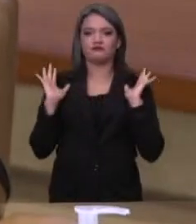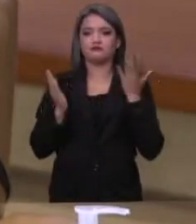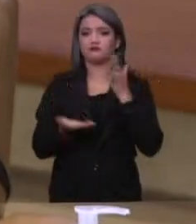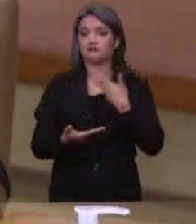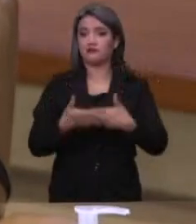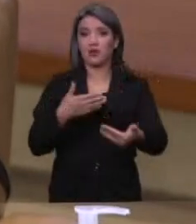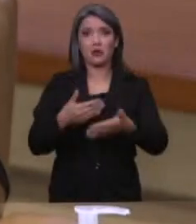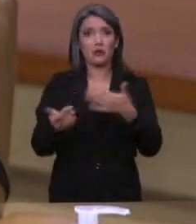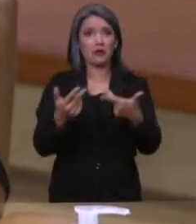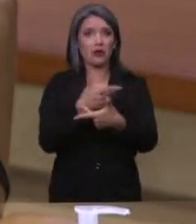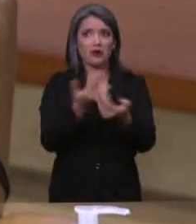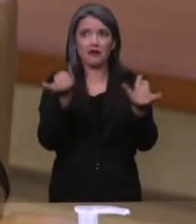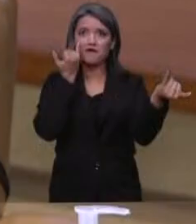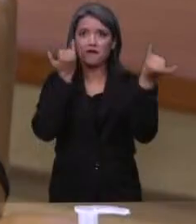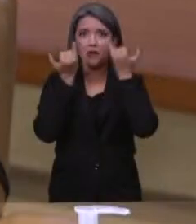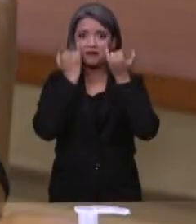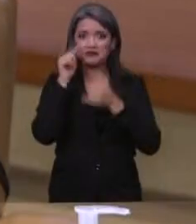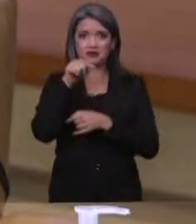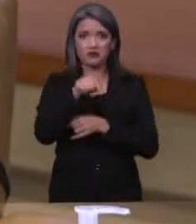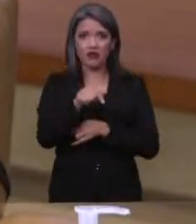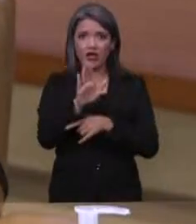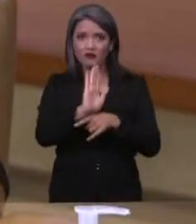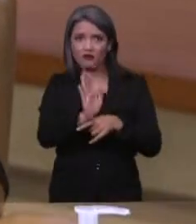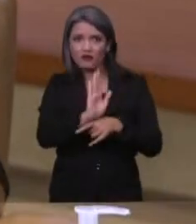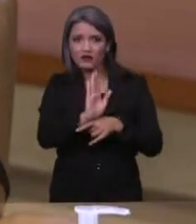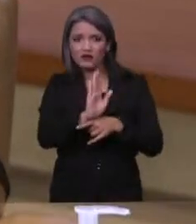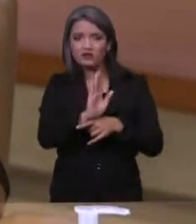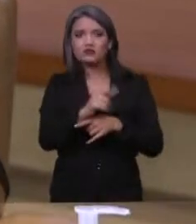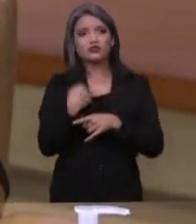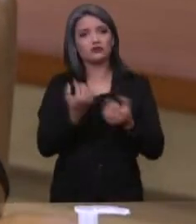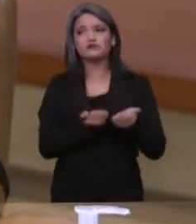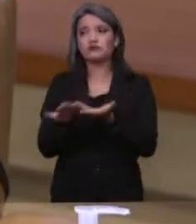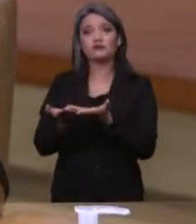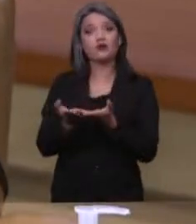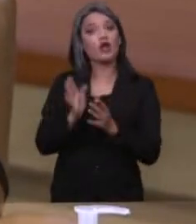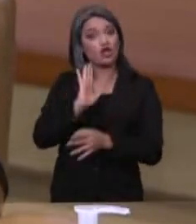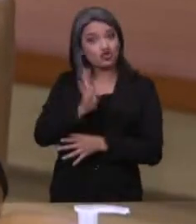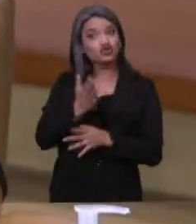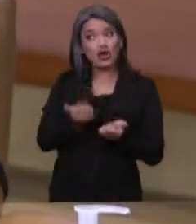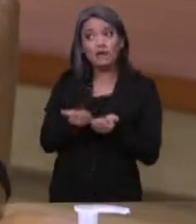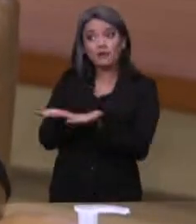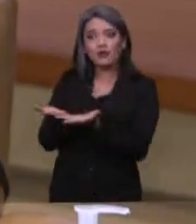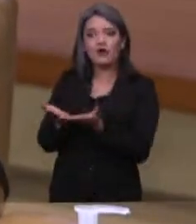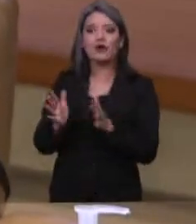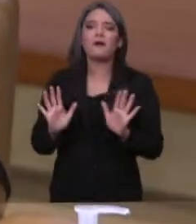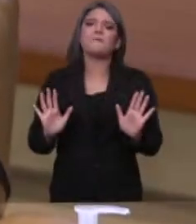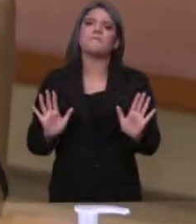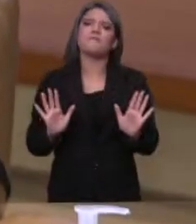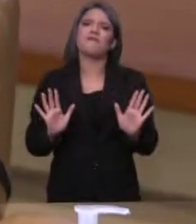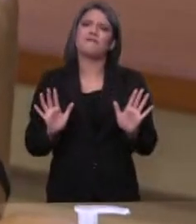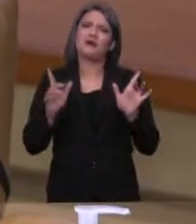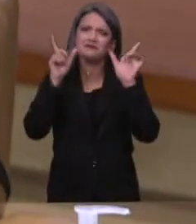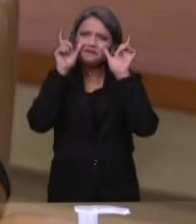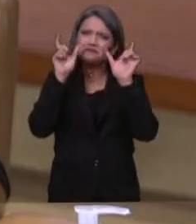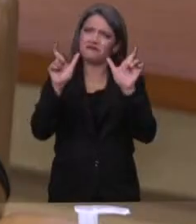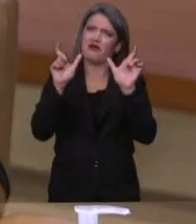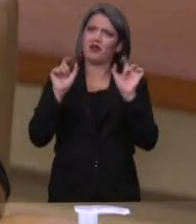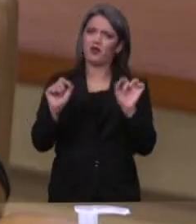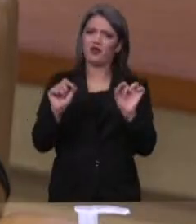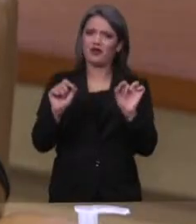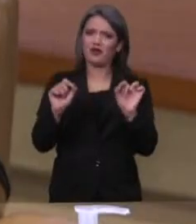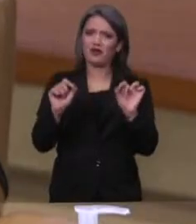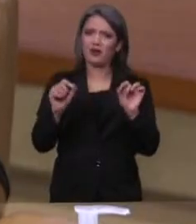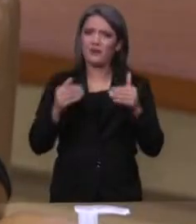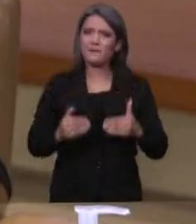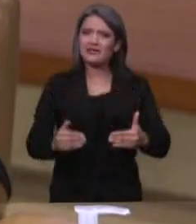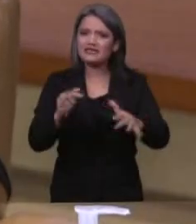Independente do que contenha. E foi entregue. Agora, chama a atenção o Ministério da Justiça